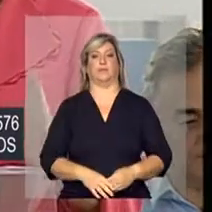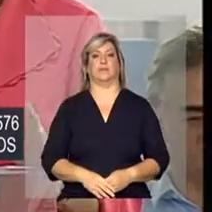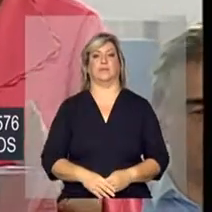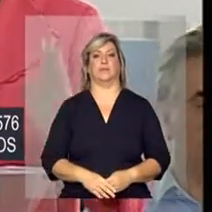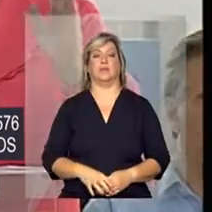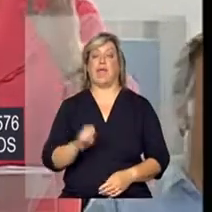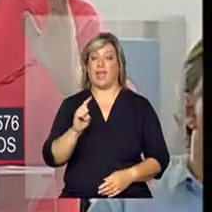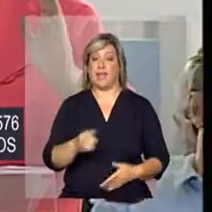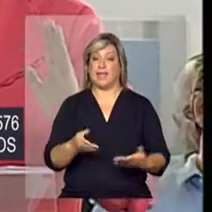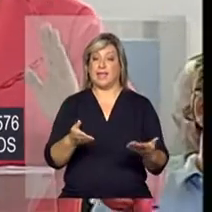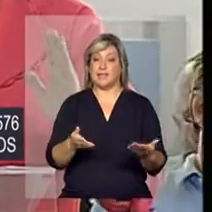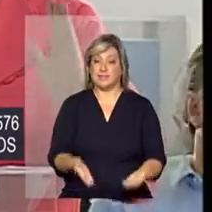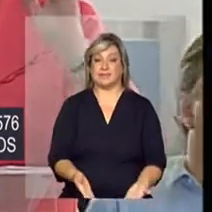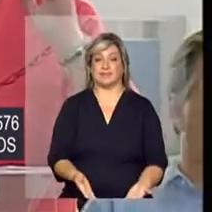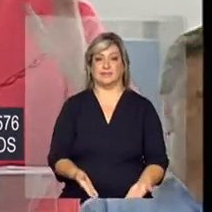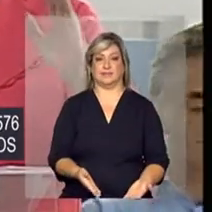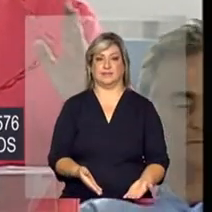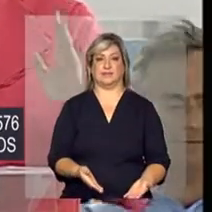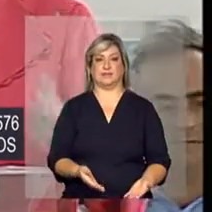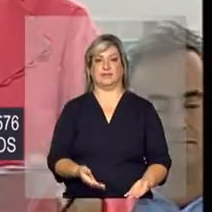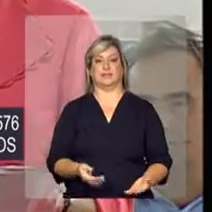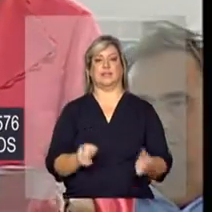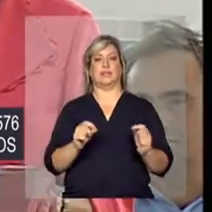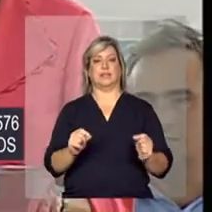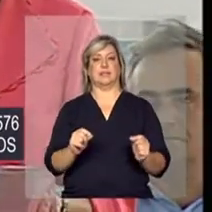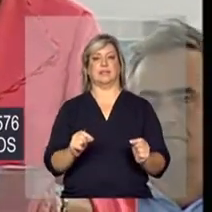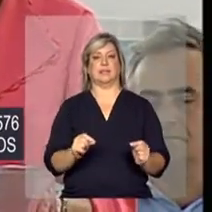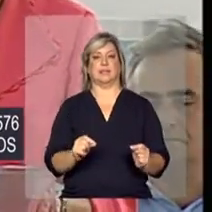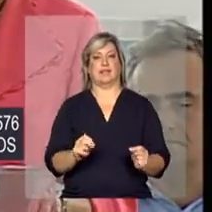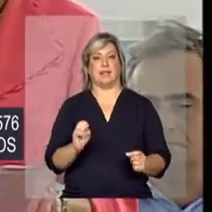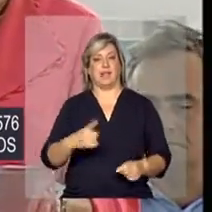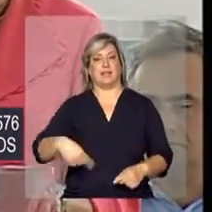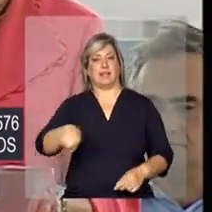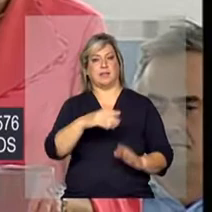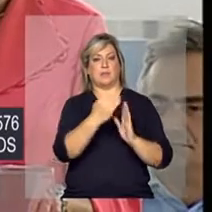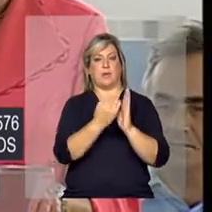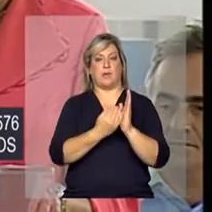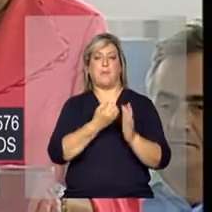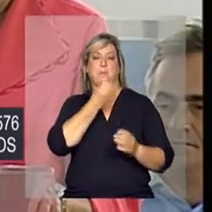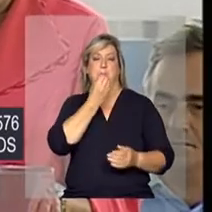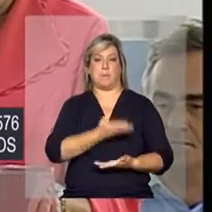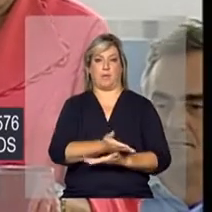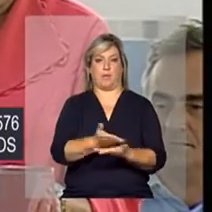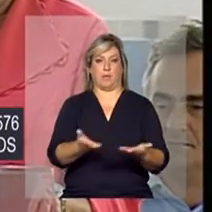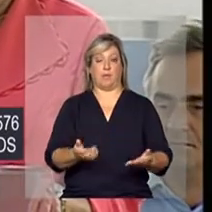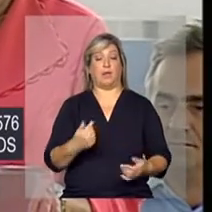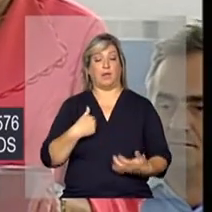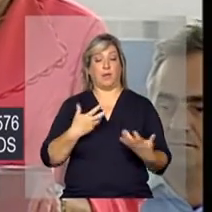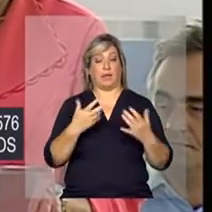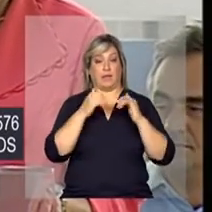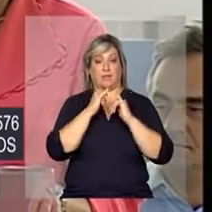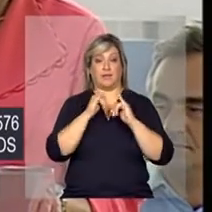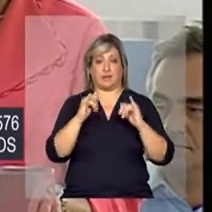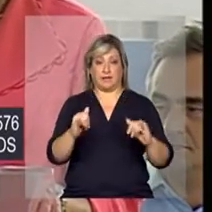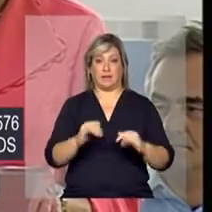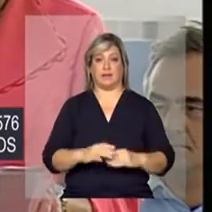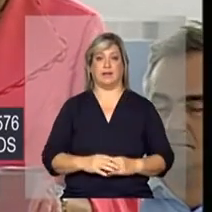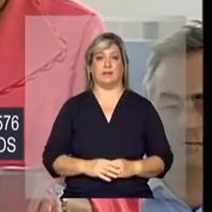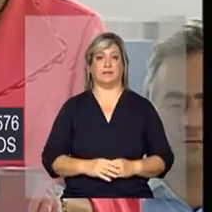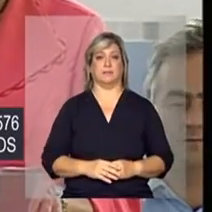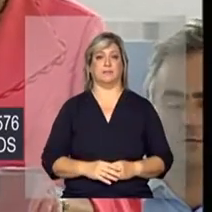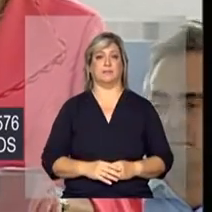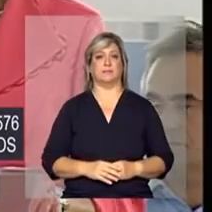E é isso que caracteriza esses programas generosos. Eu queria dizer